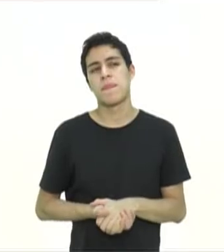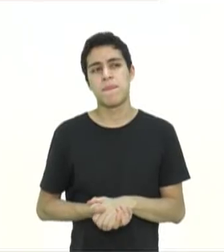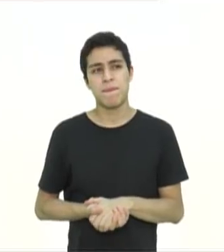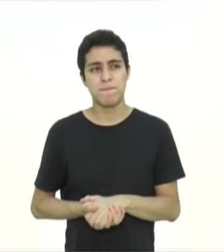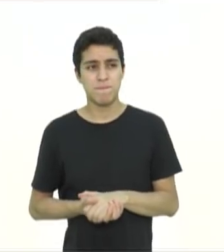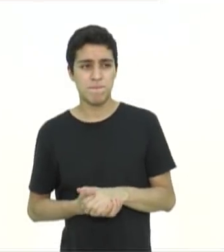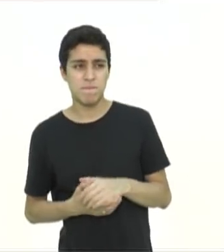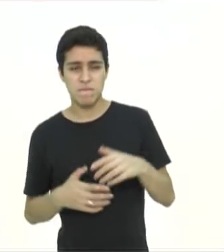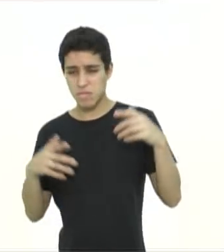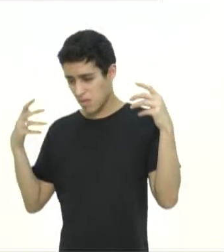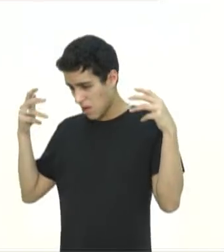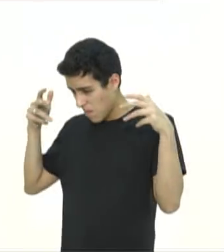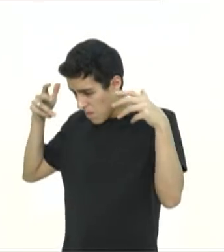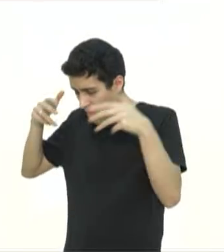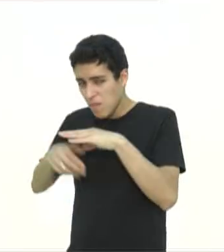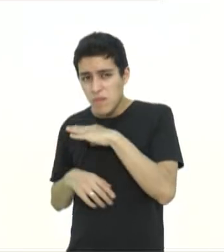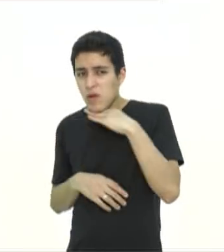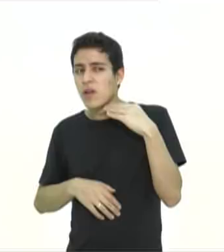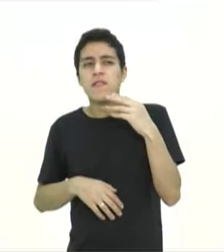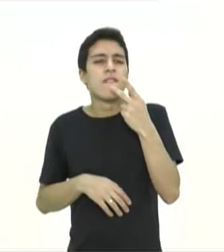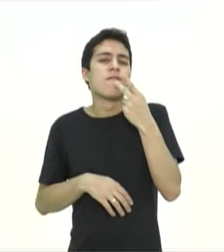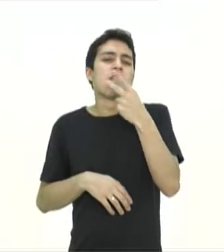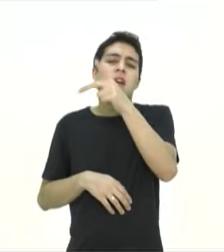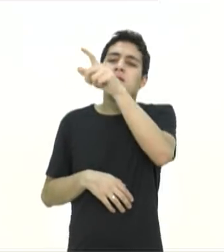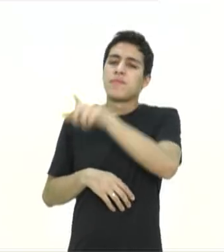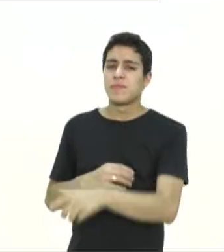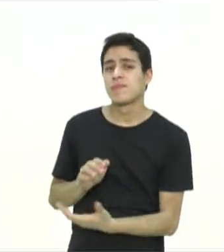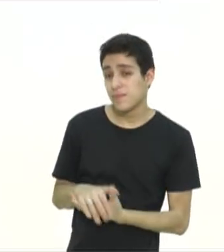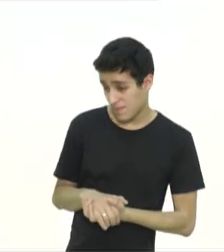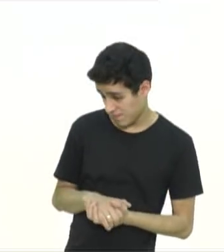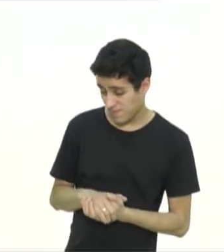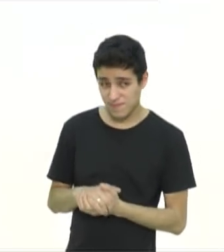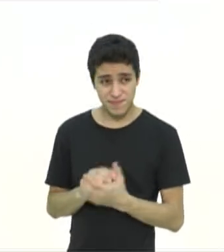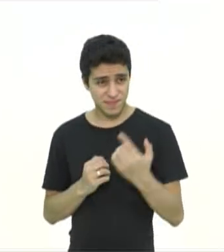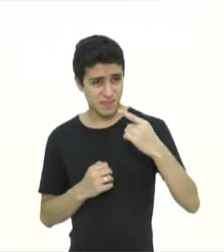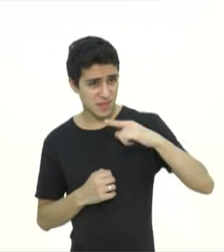O Def fala para o outro personagem: